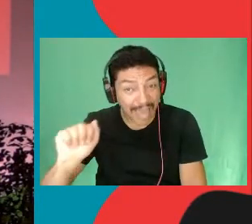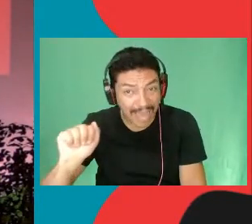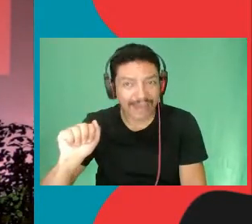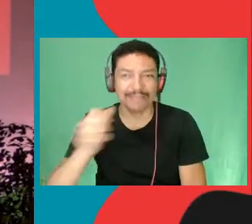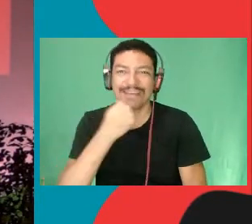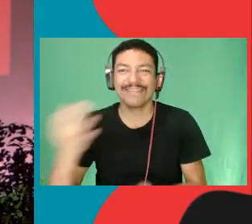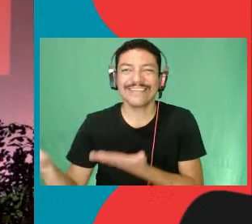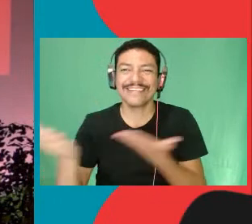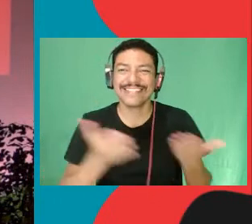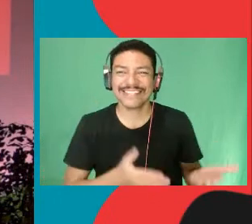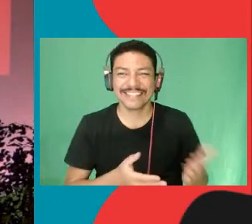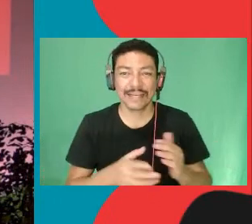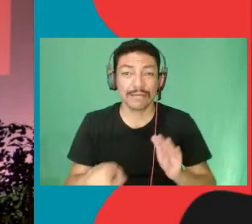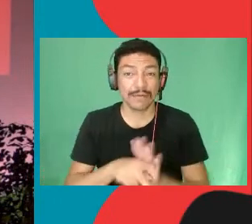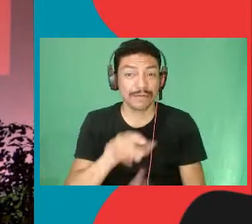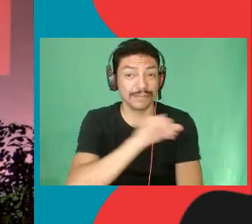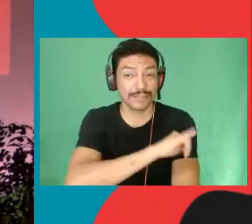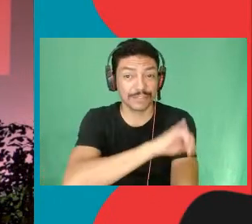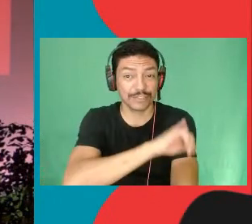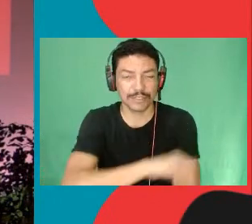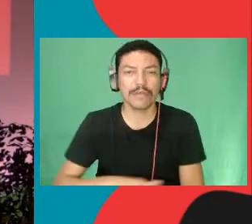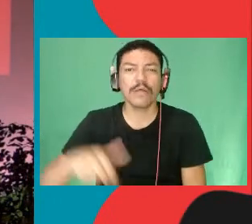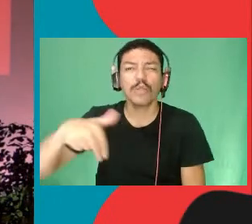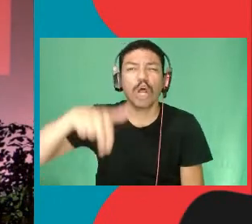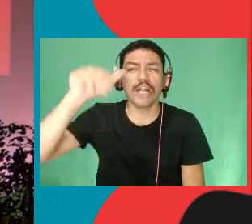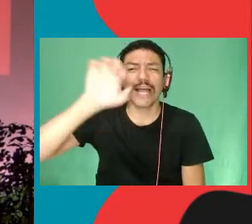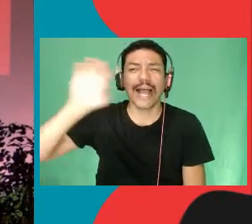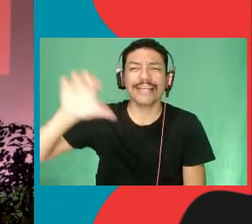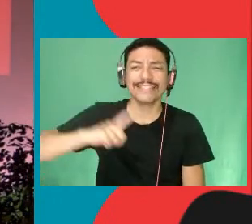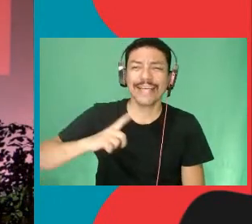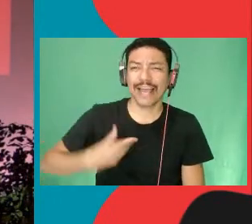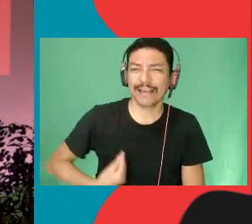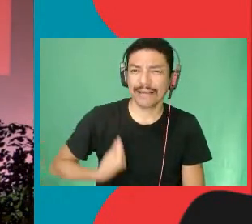O que mais? A gente tem gente do Nordeste por aí?